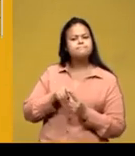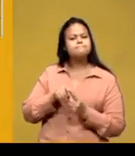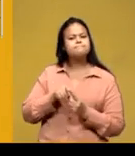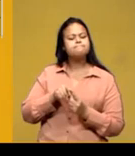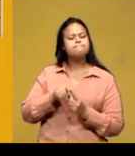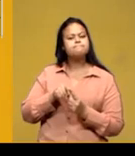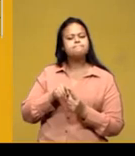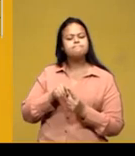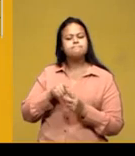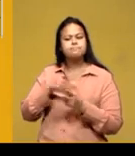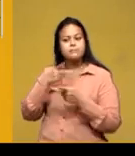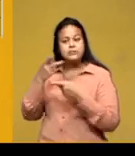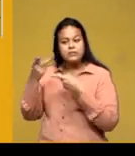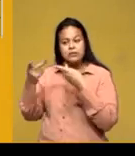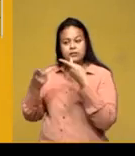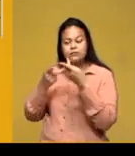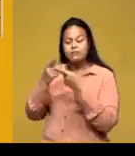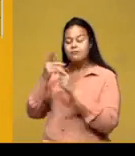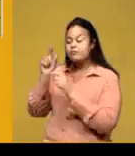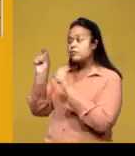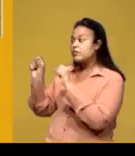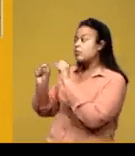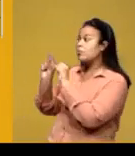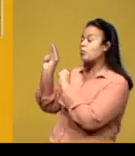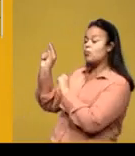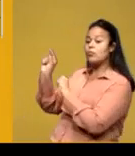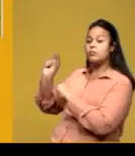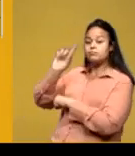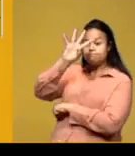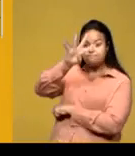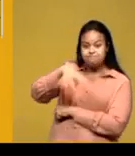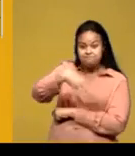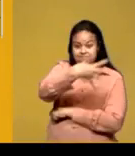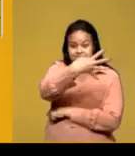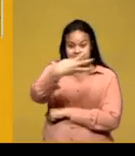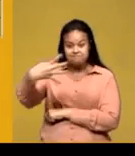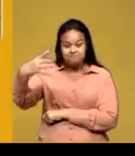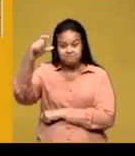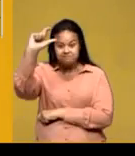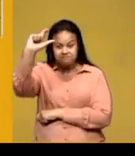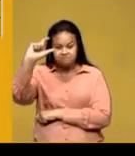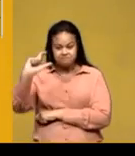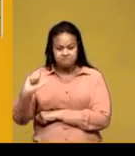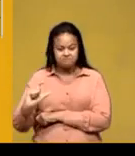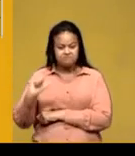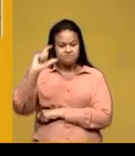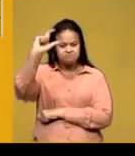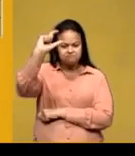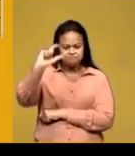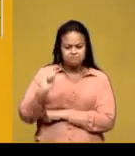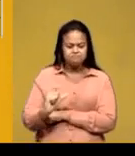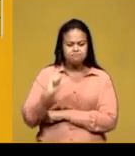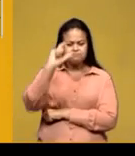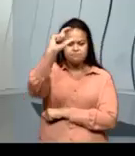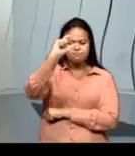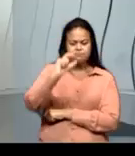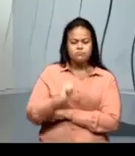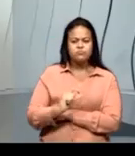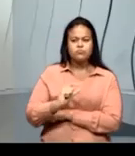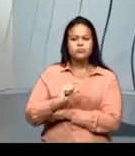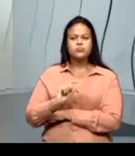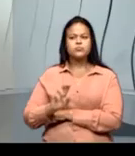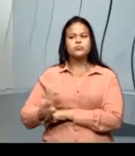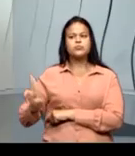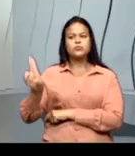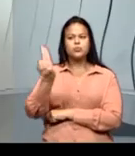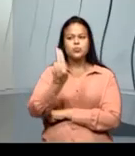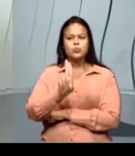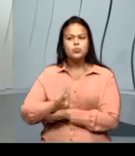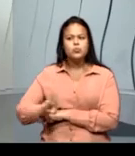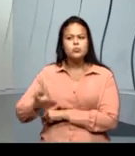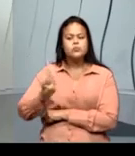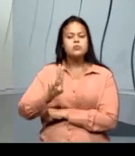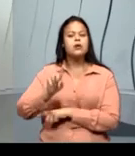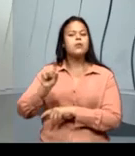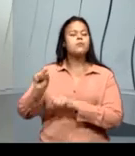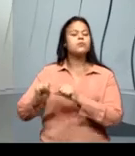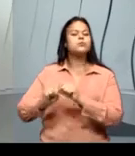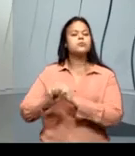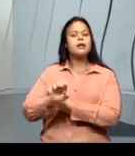Os vetores foram colocados num quadro quadriculado e normalmente nós usamos a